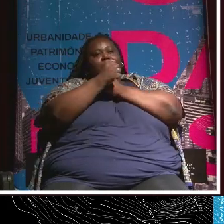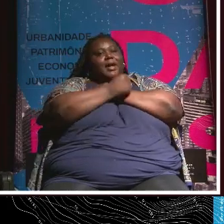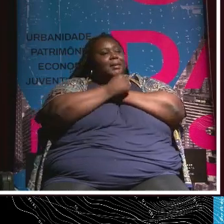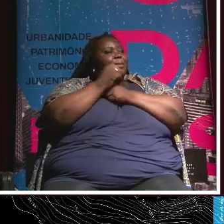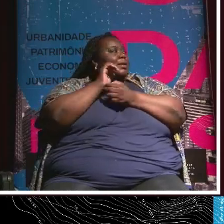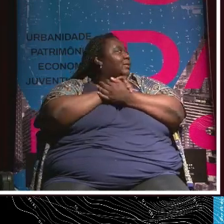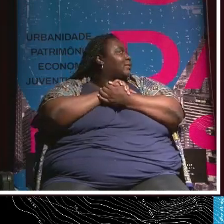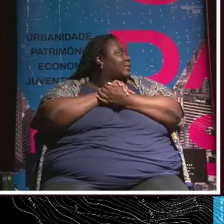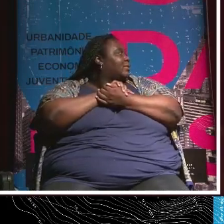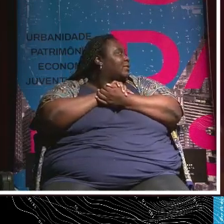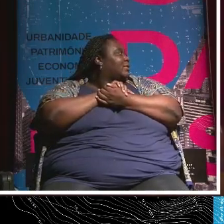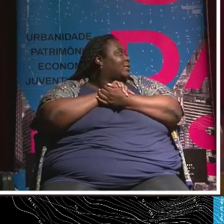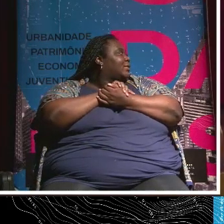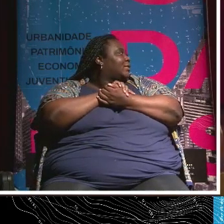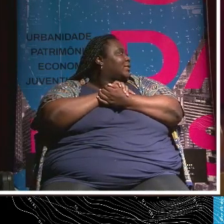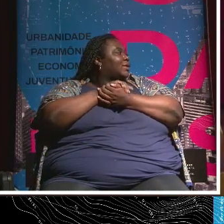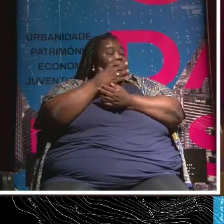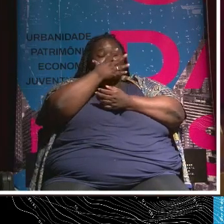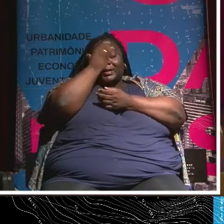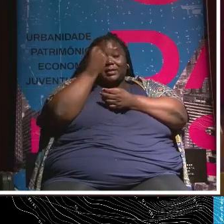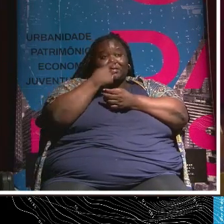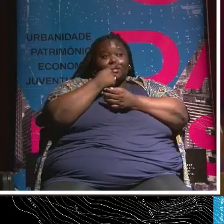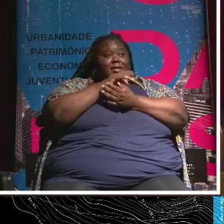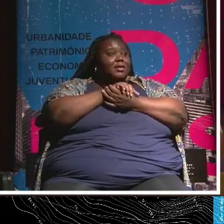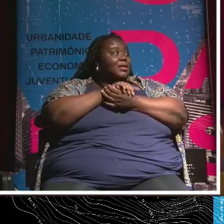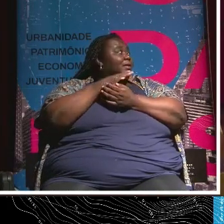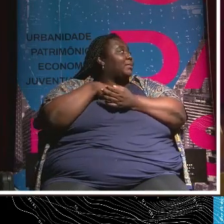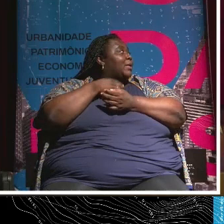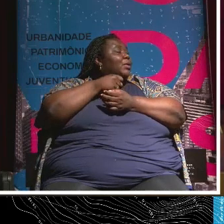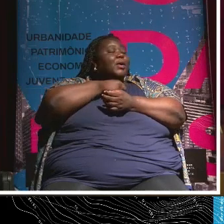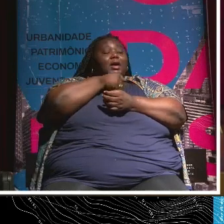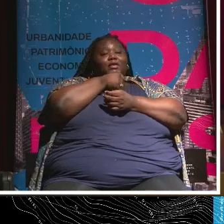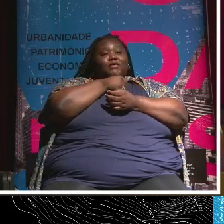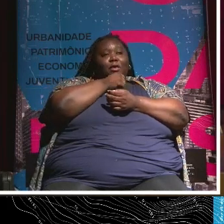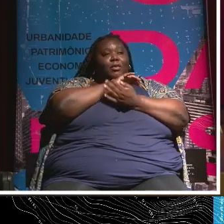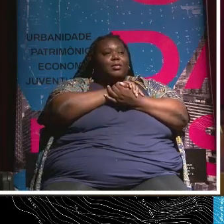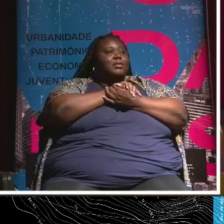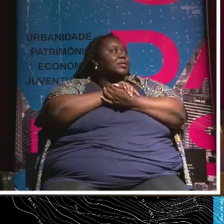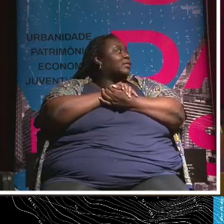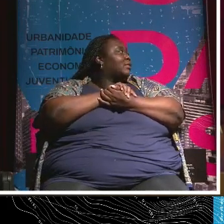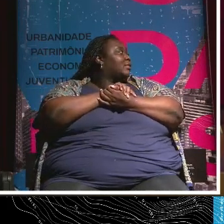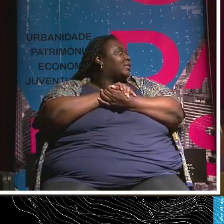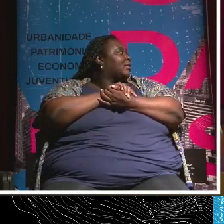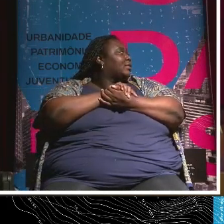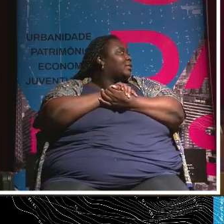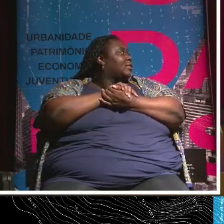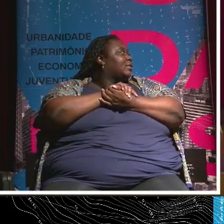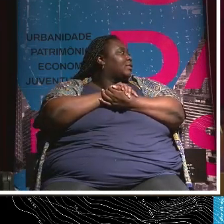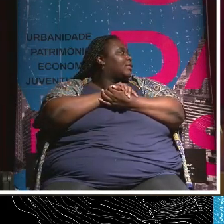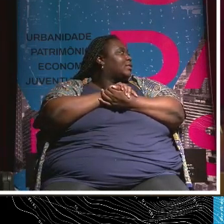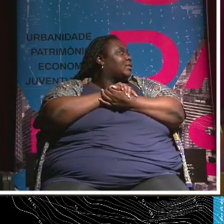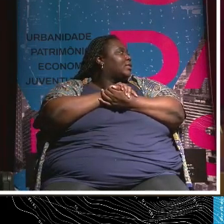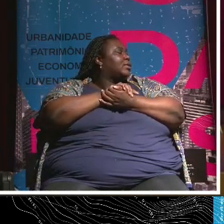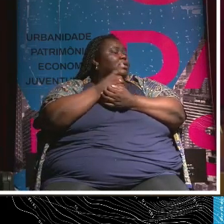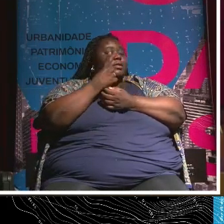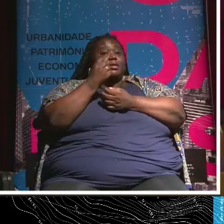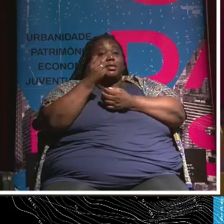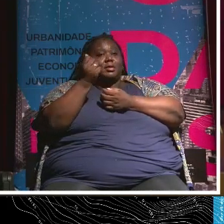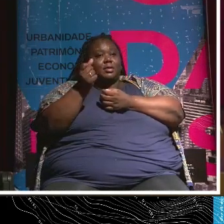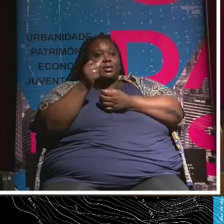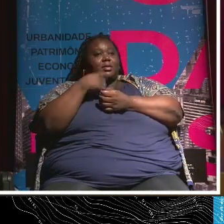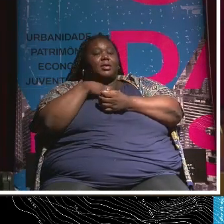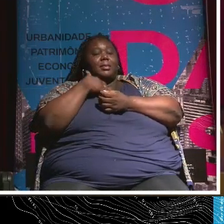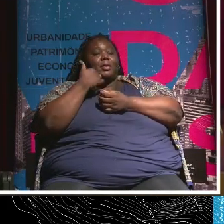obrigada. E não por último, esqueci de dizer, meu avô, ele, se tivesse vivo, ele teria 106 anos, ele morreu com